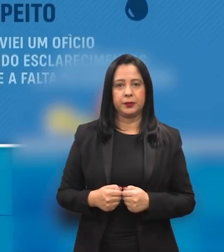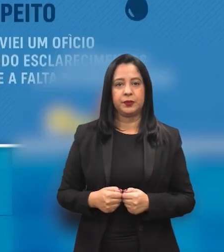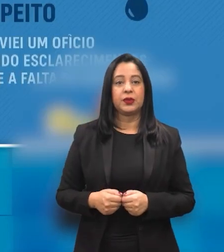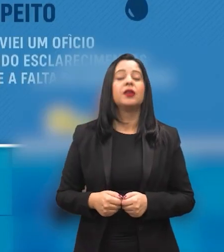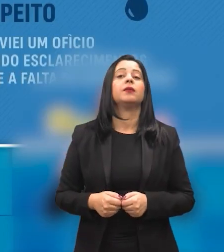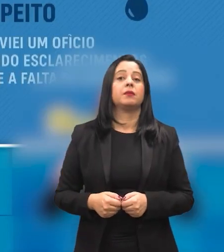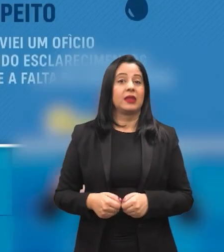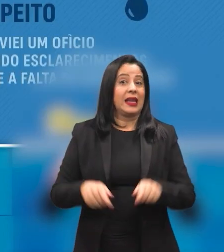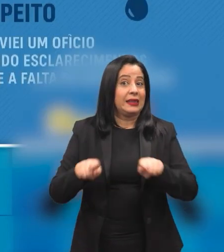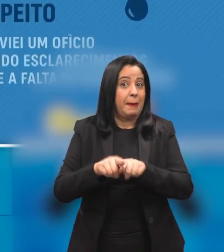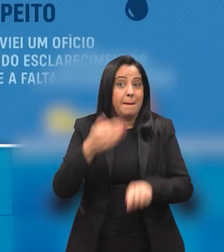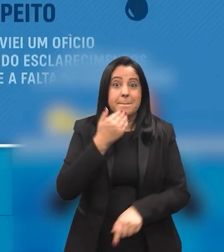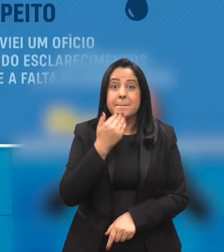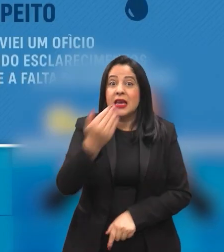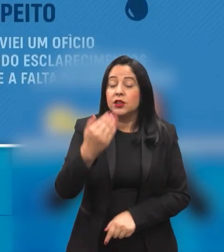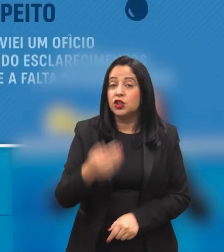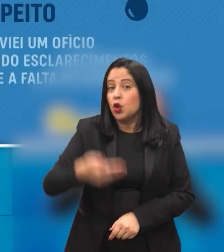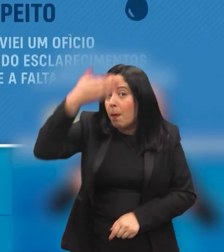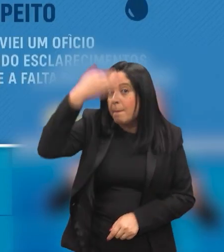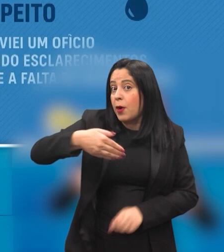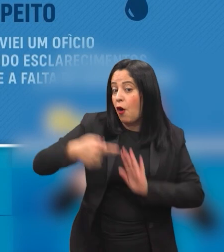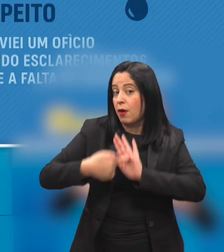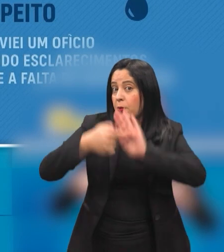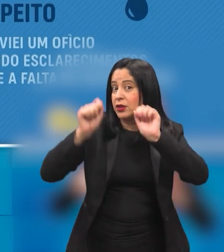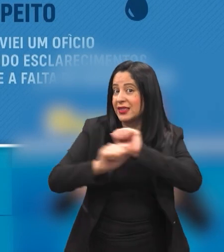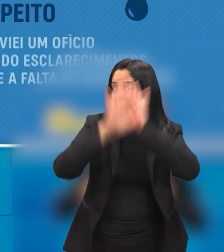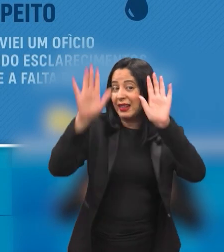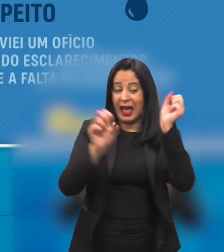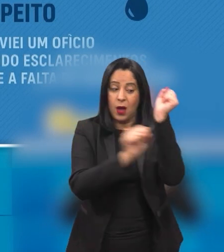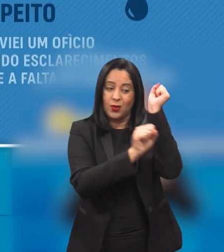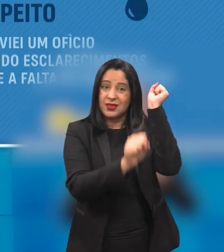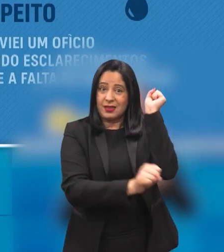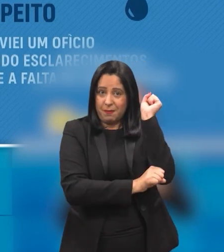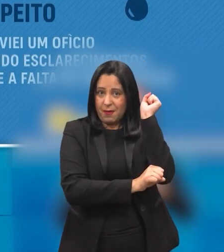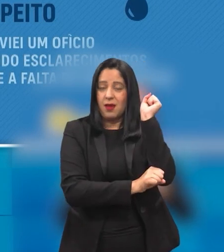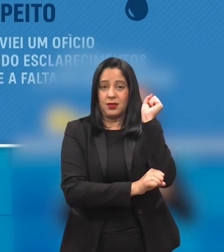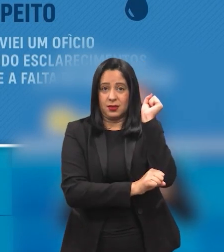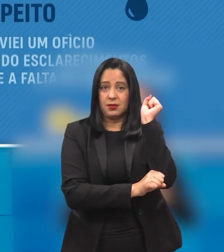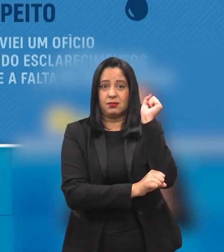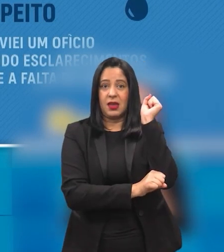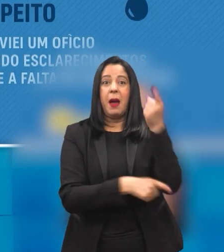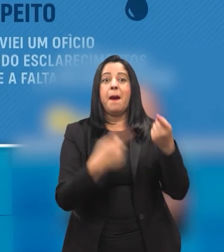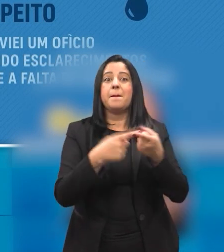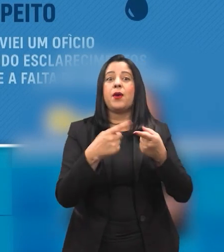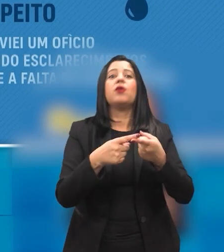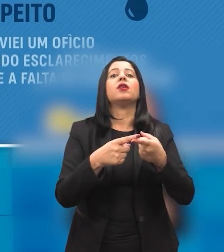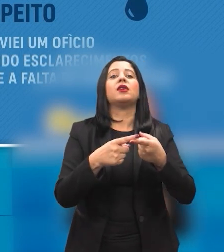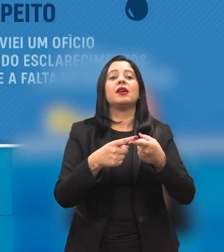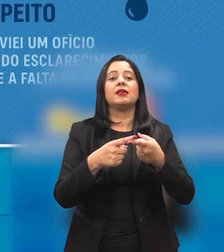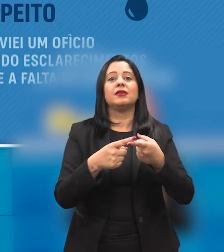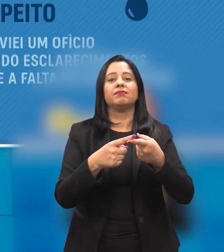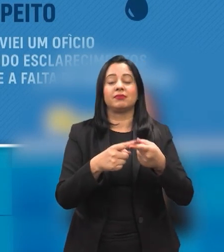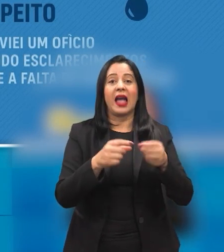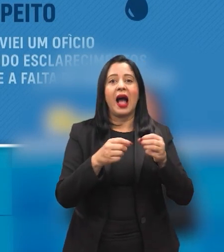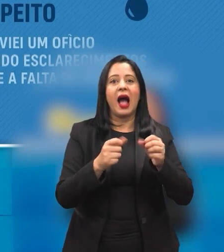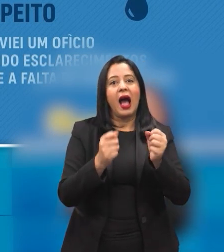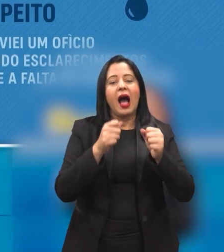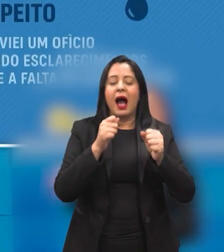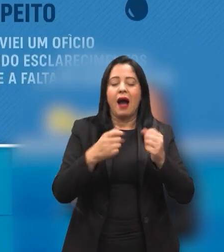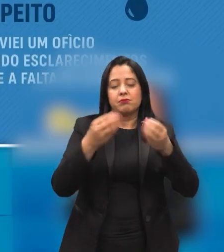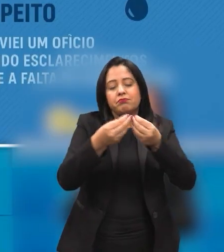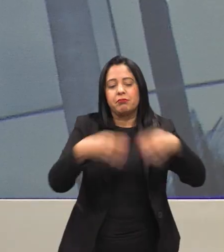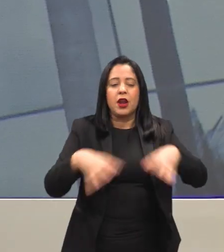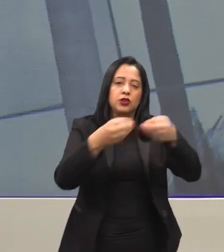Acazem também pediu mais transparência por parte da Sabesp nos serviços que possam impactar a distribuição de água